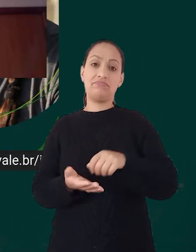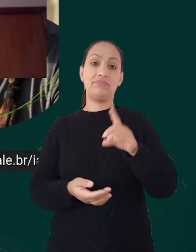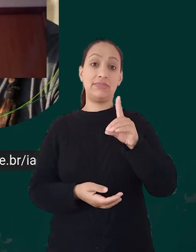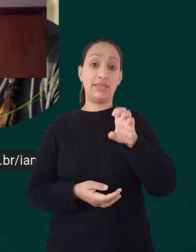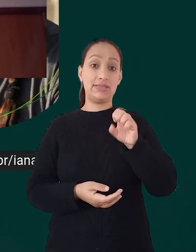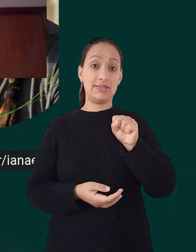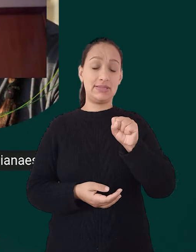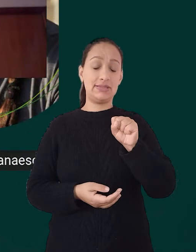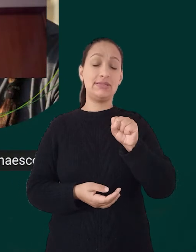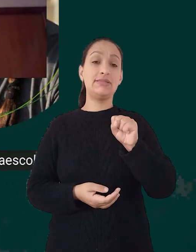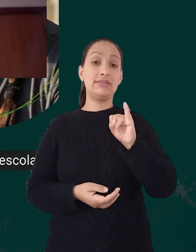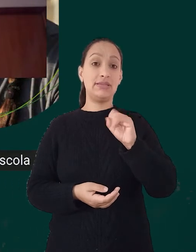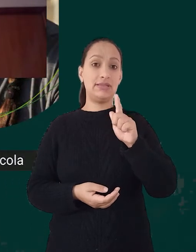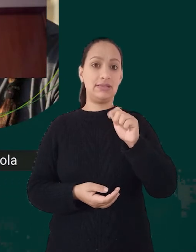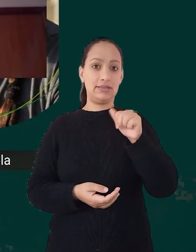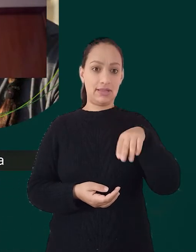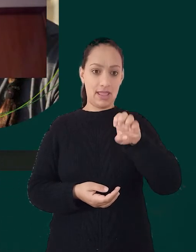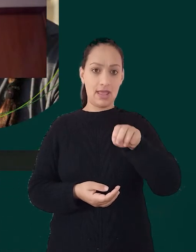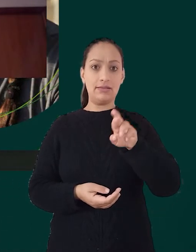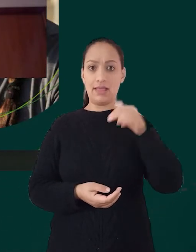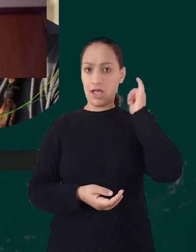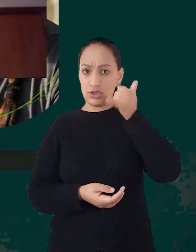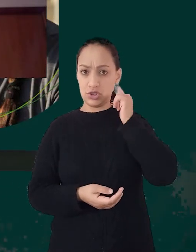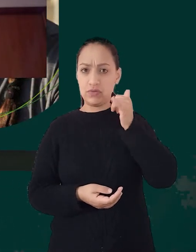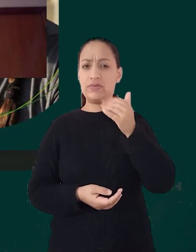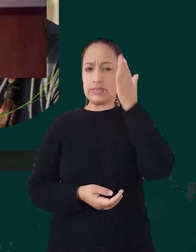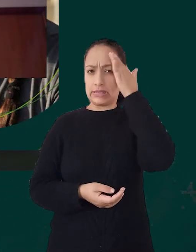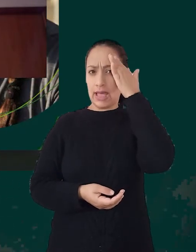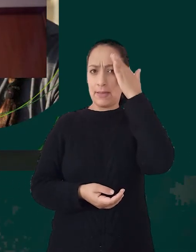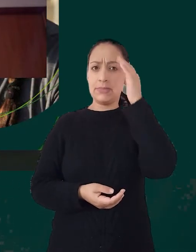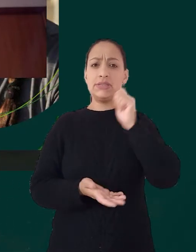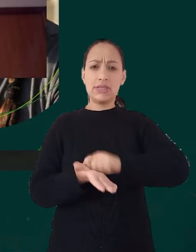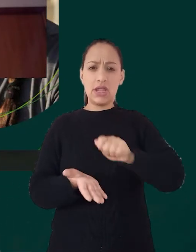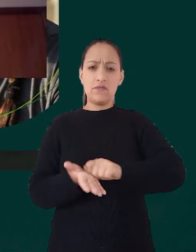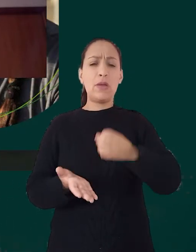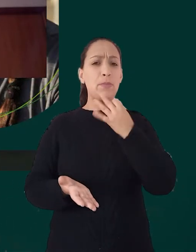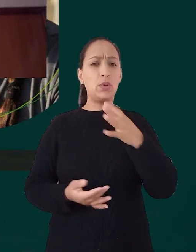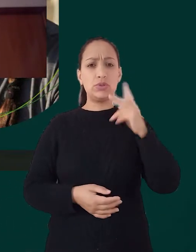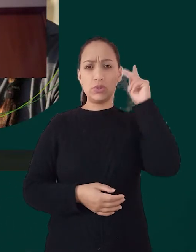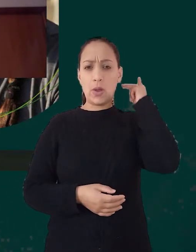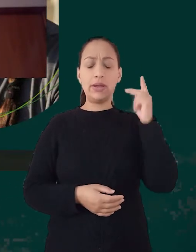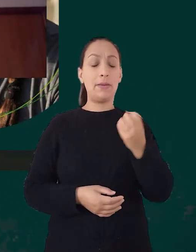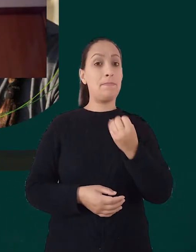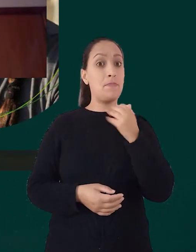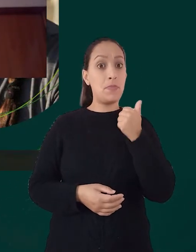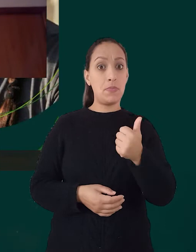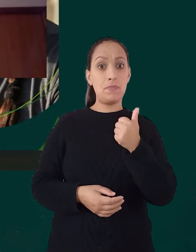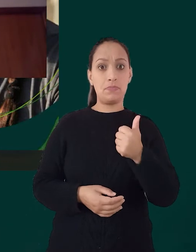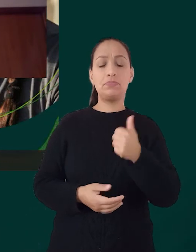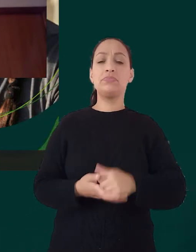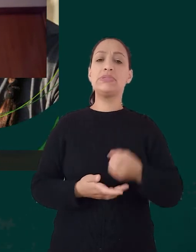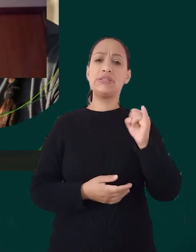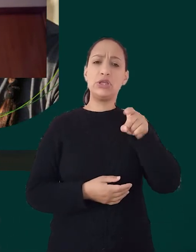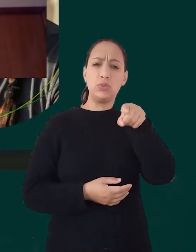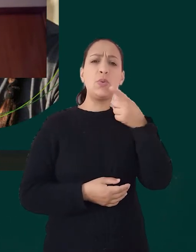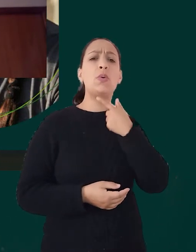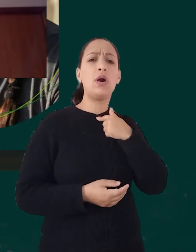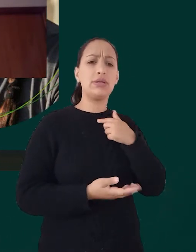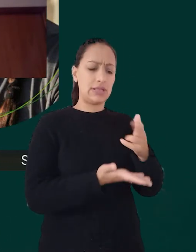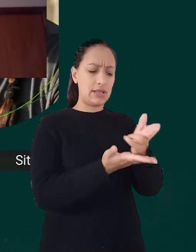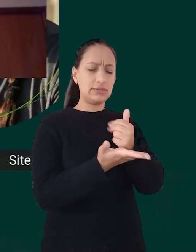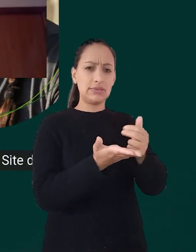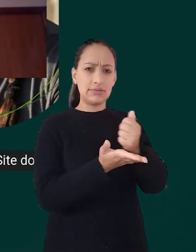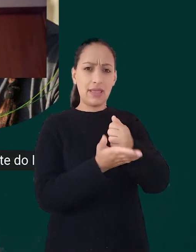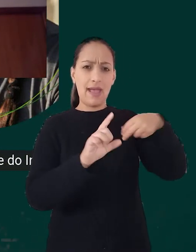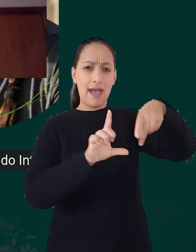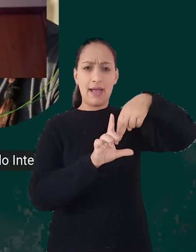sabe escrever boas histórias, é um prato cheio, tá? Se tu é uma pessoa que gosta muito de desenhar, que tu gosta muito de animar, que